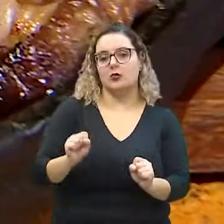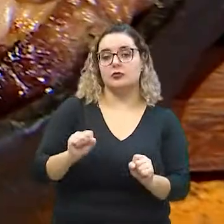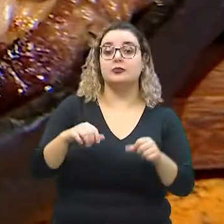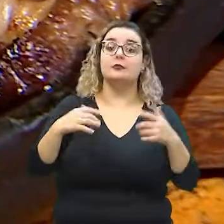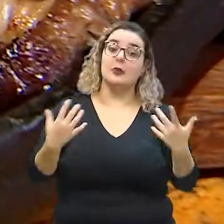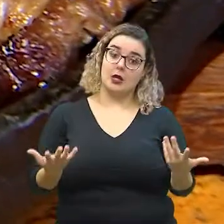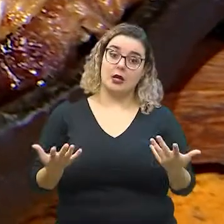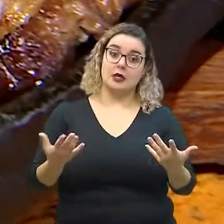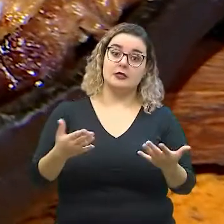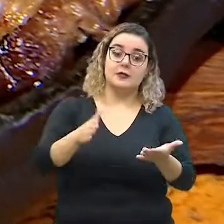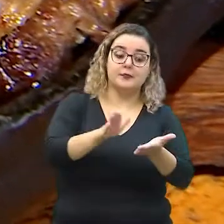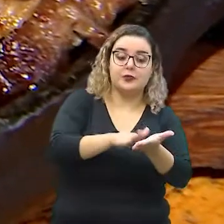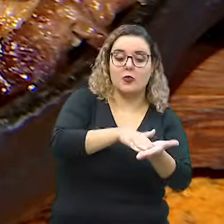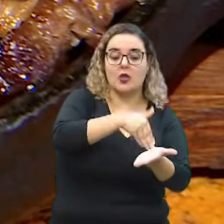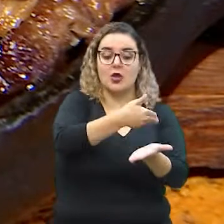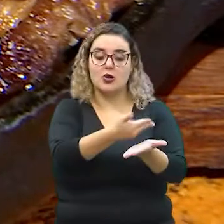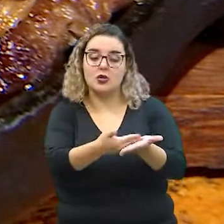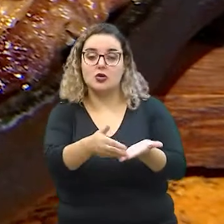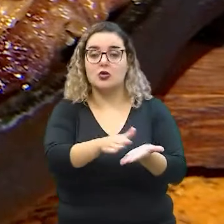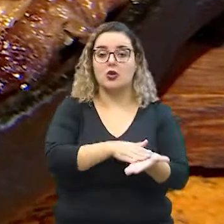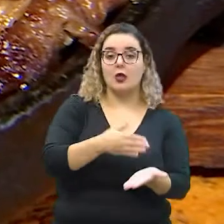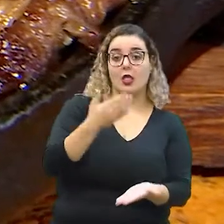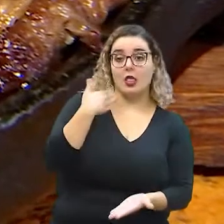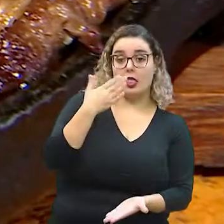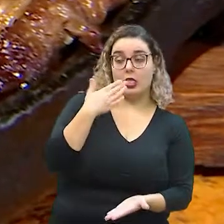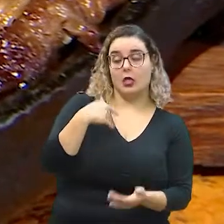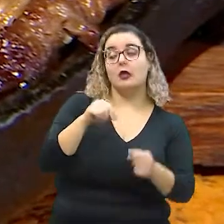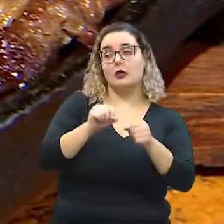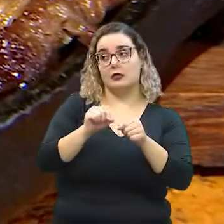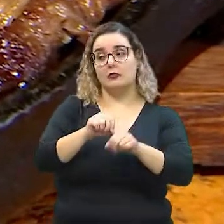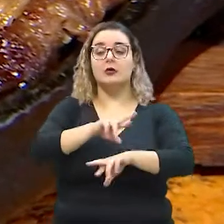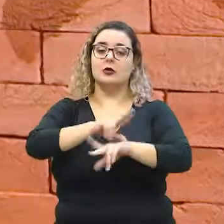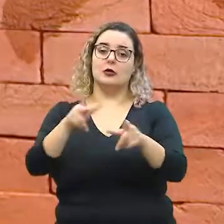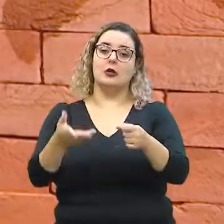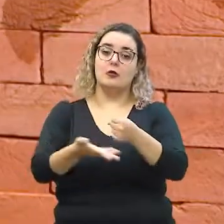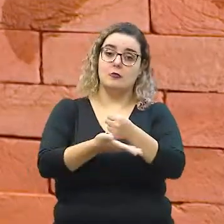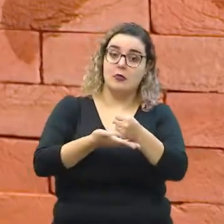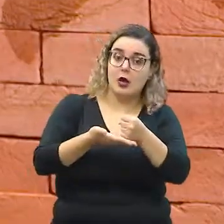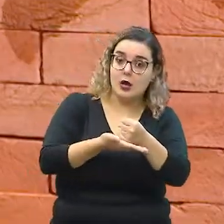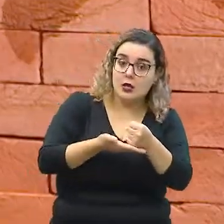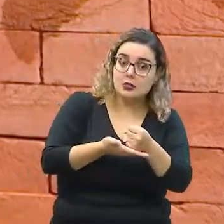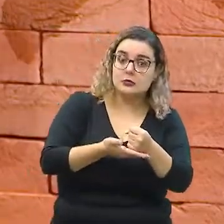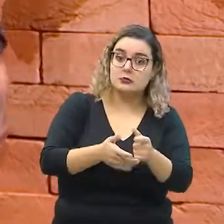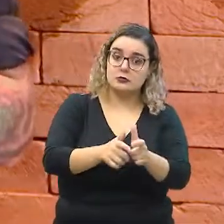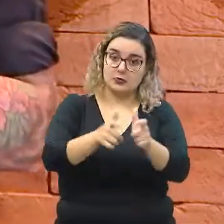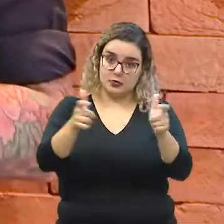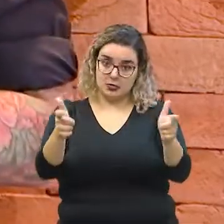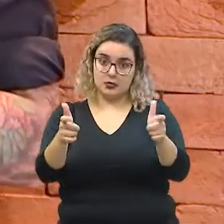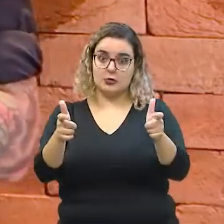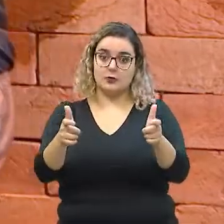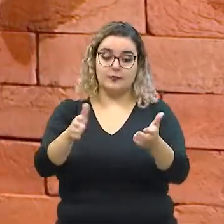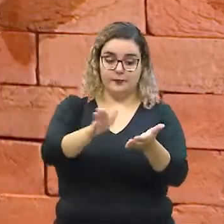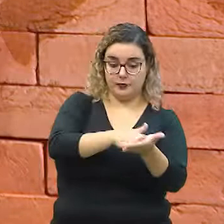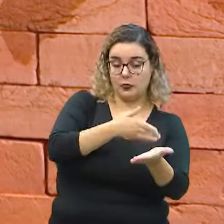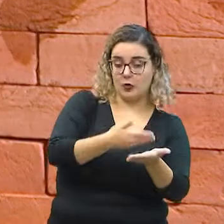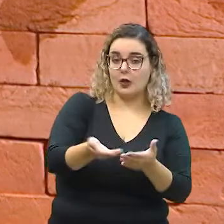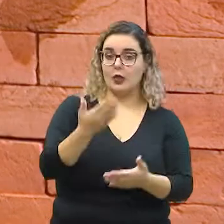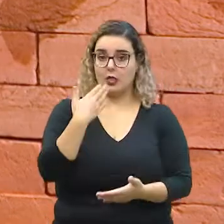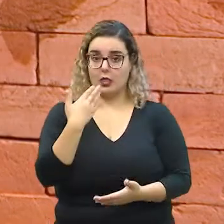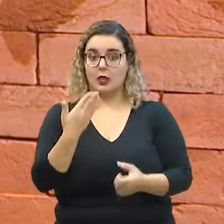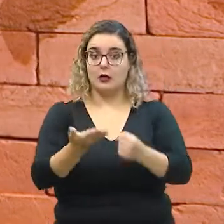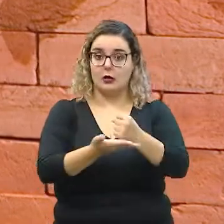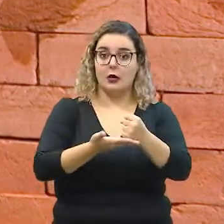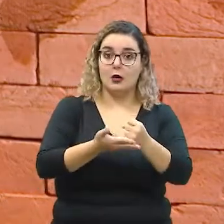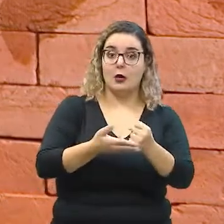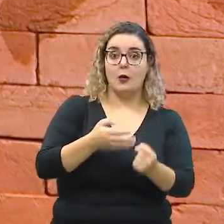compensação, a geleia de pimenta, que também faz um diferencial aí, a base dela, como a maioria das geleias de pimenta são feitas, a base é feita